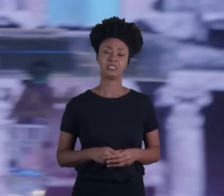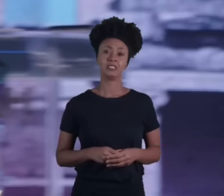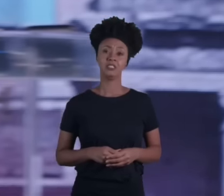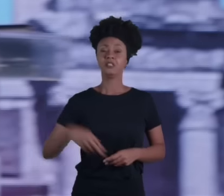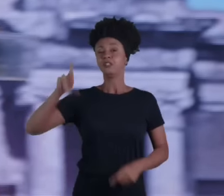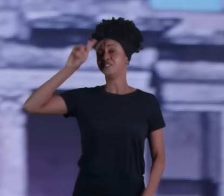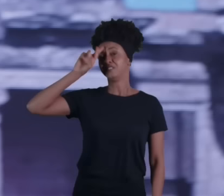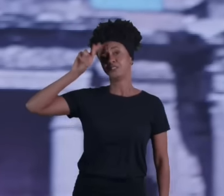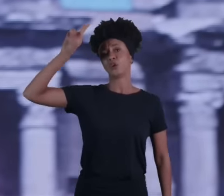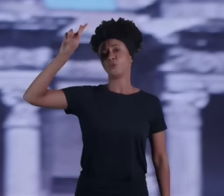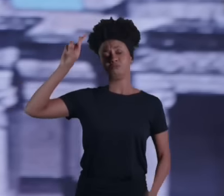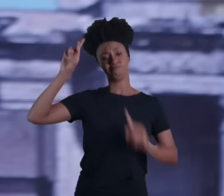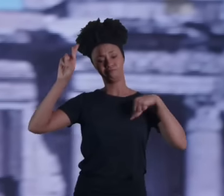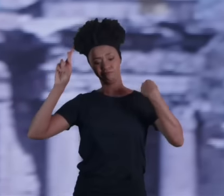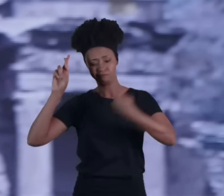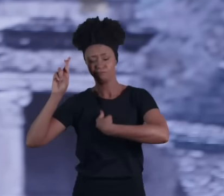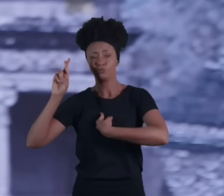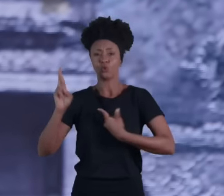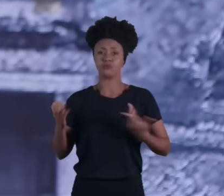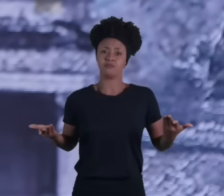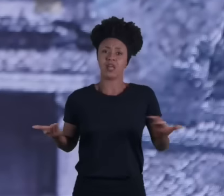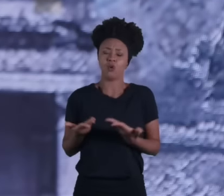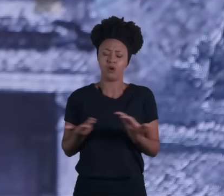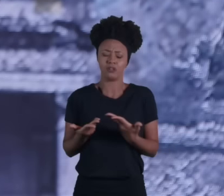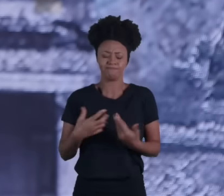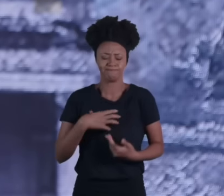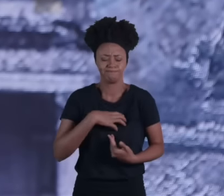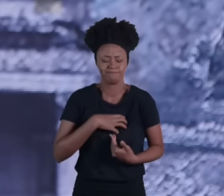nós queremos aqui humildemente